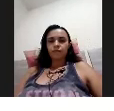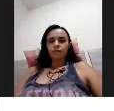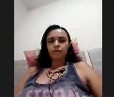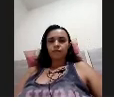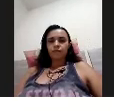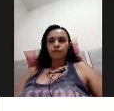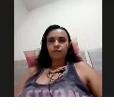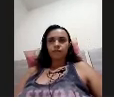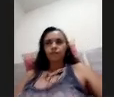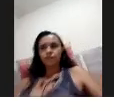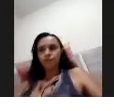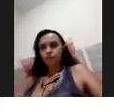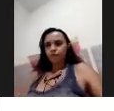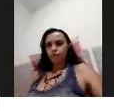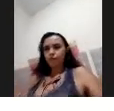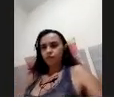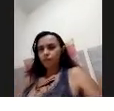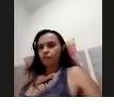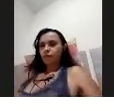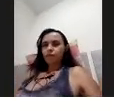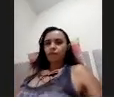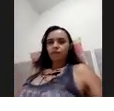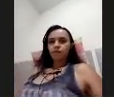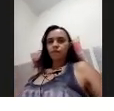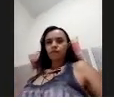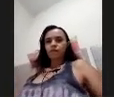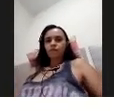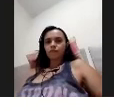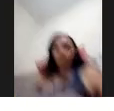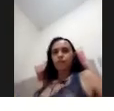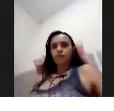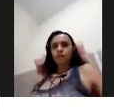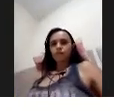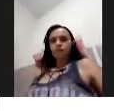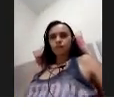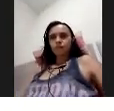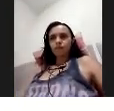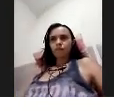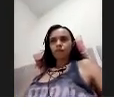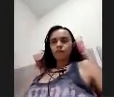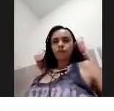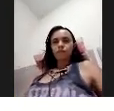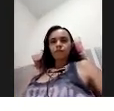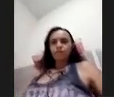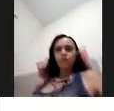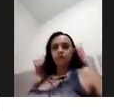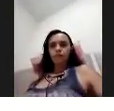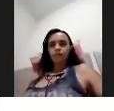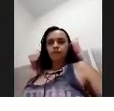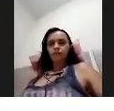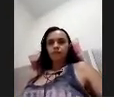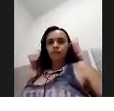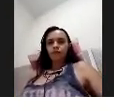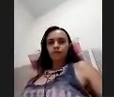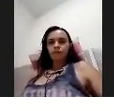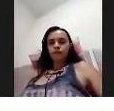movimentações. Quando eu estou mexendo com o meu cliente ali, eu realizo movimentações. Então, o cuidador,